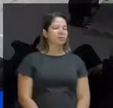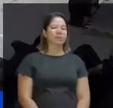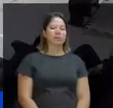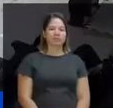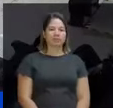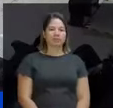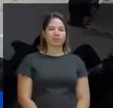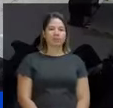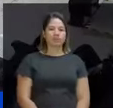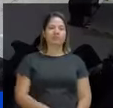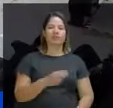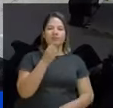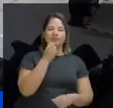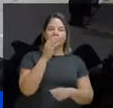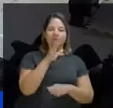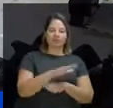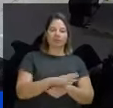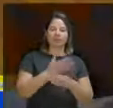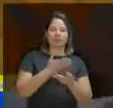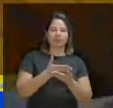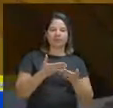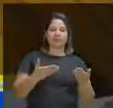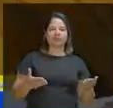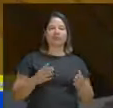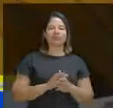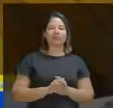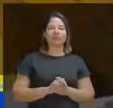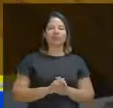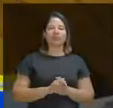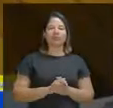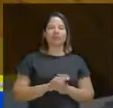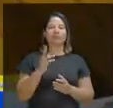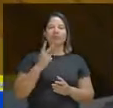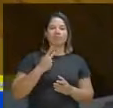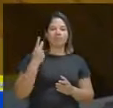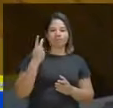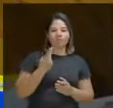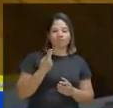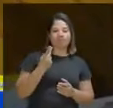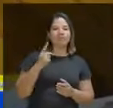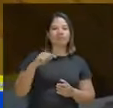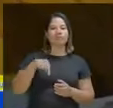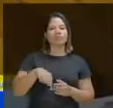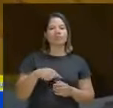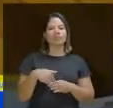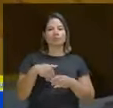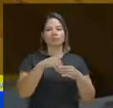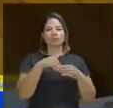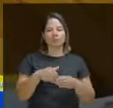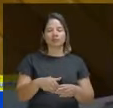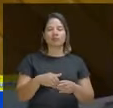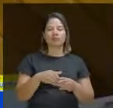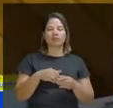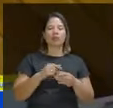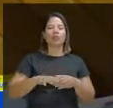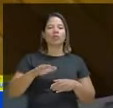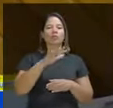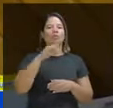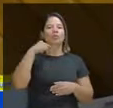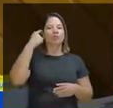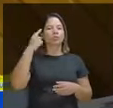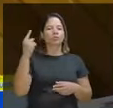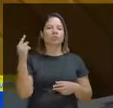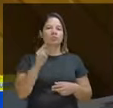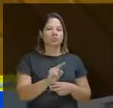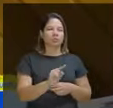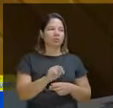Boa tarde, presidente, eminentes pares, doutora Procuradora Regional Eleitoral, aos advogados aqui presentes, a todos que nos